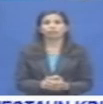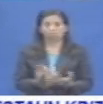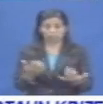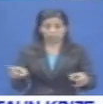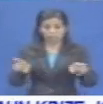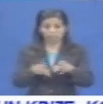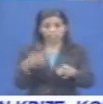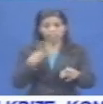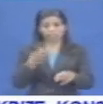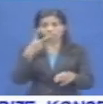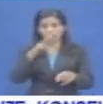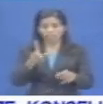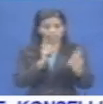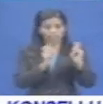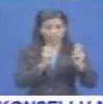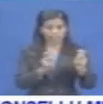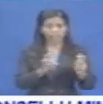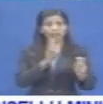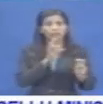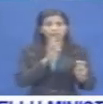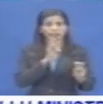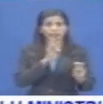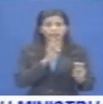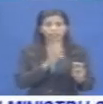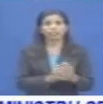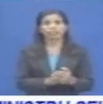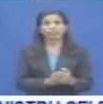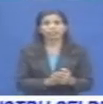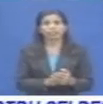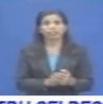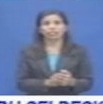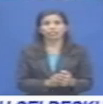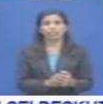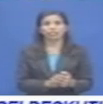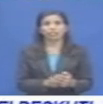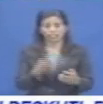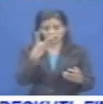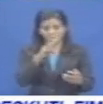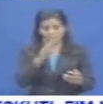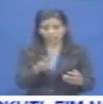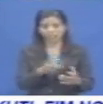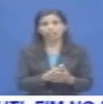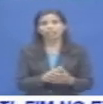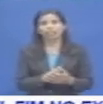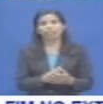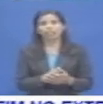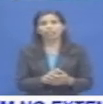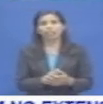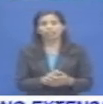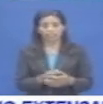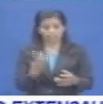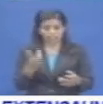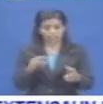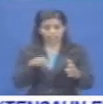ohi ta acompanha ita hala test iha direita iha bematang nene ita parte fisiko nian. Nebe ita bela hate hare, ina ne ita